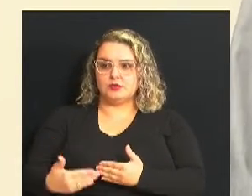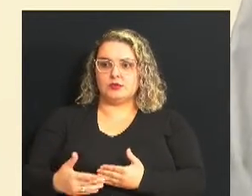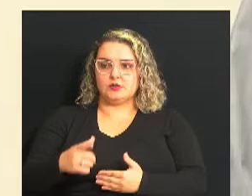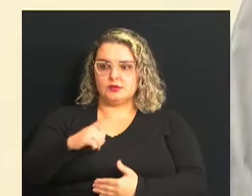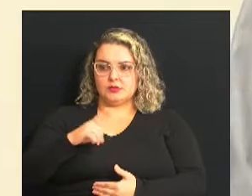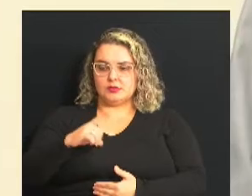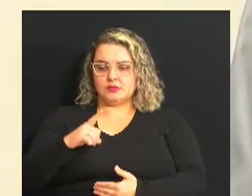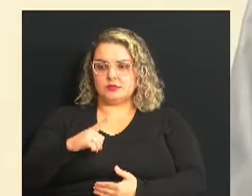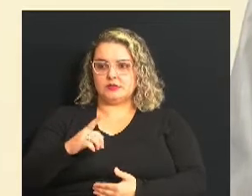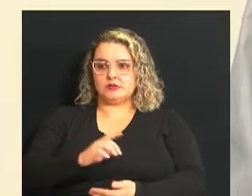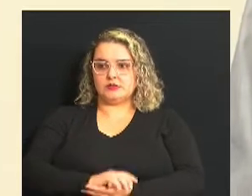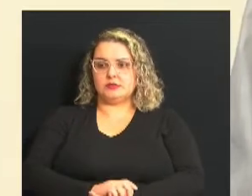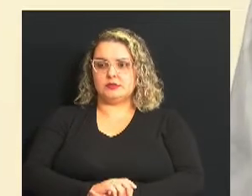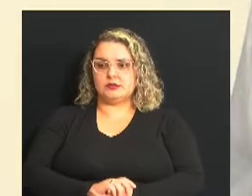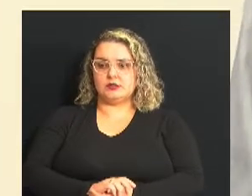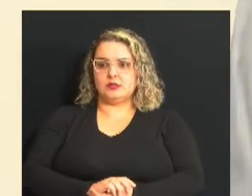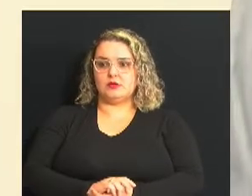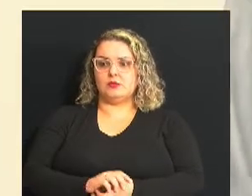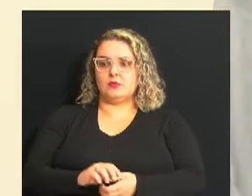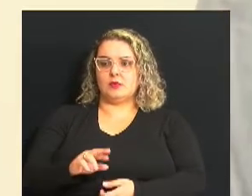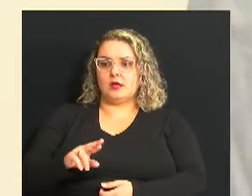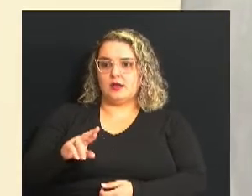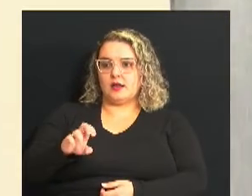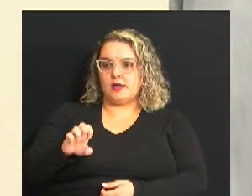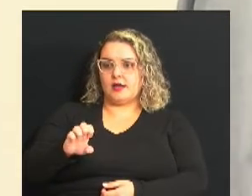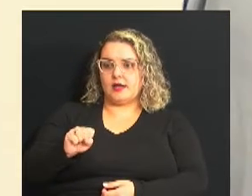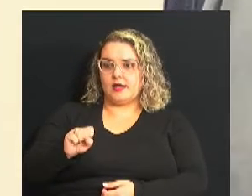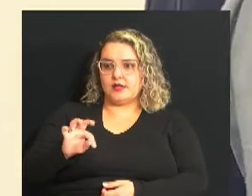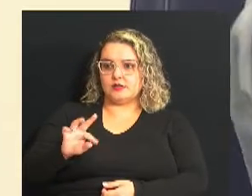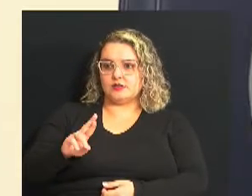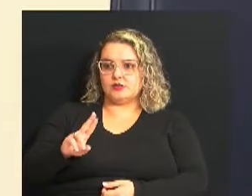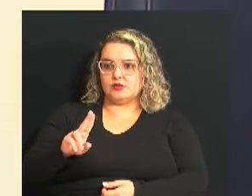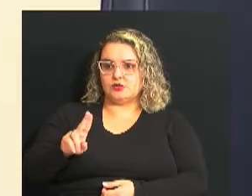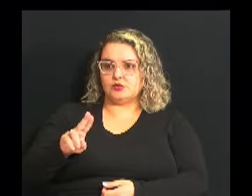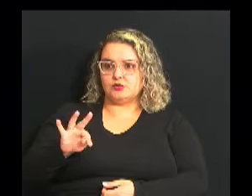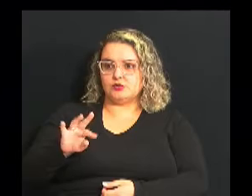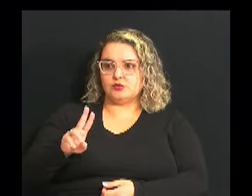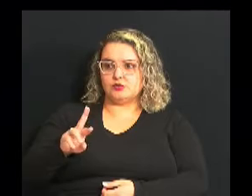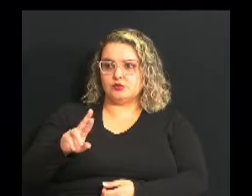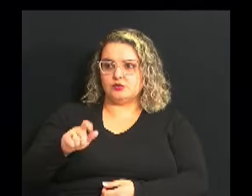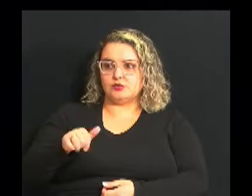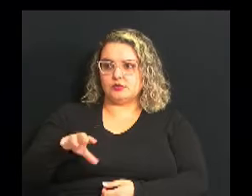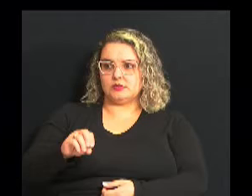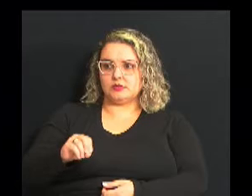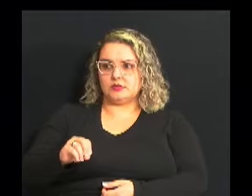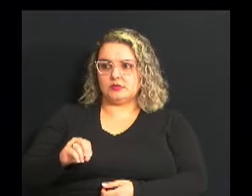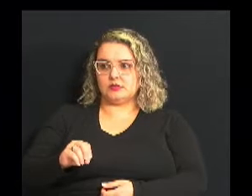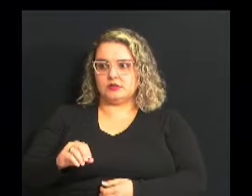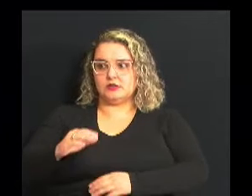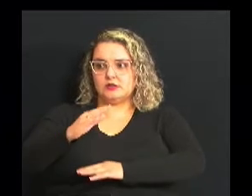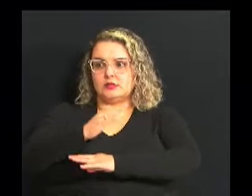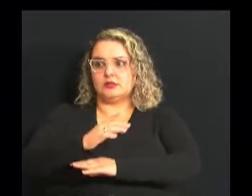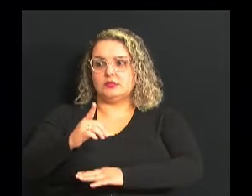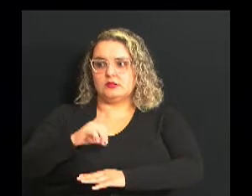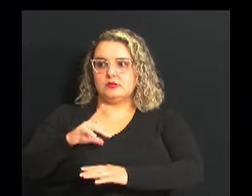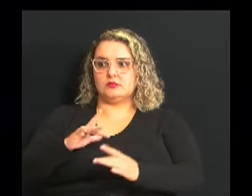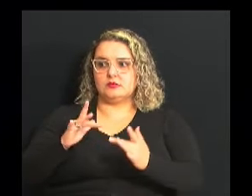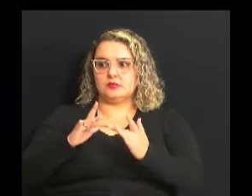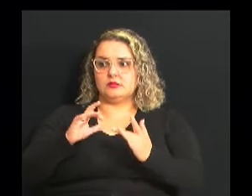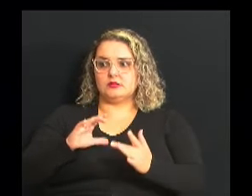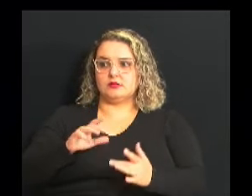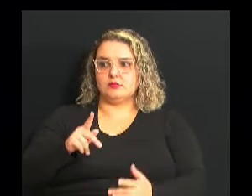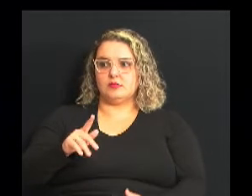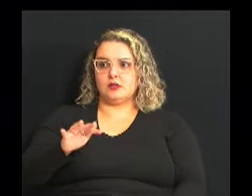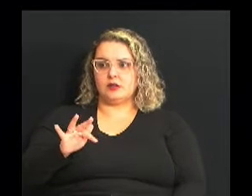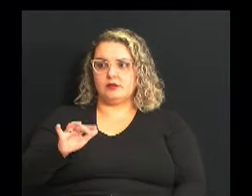uma reestruturação hoje, a Câmara ainda tem a contratação direta do CPFL, a cessão do